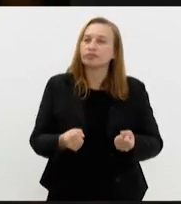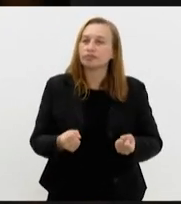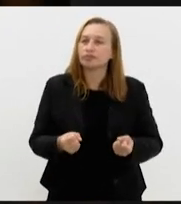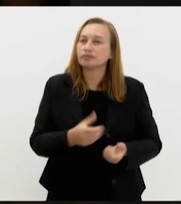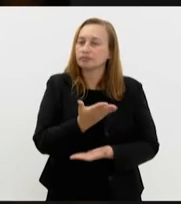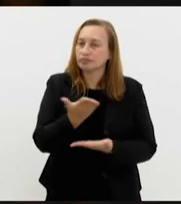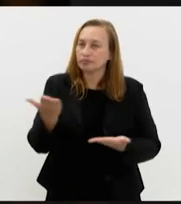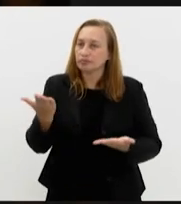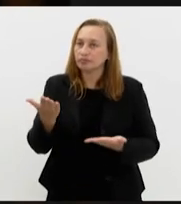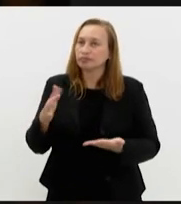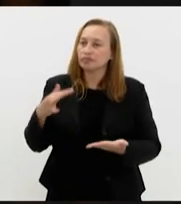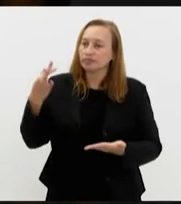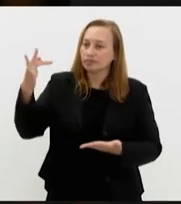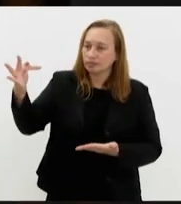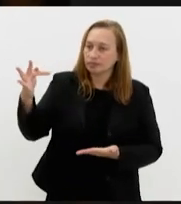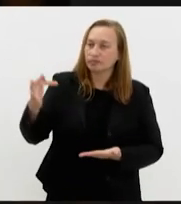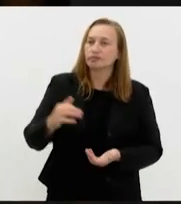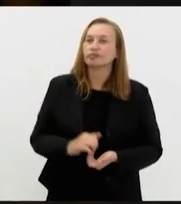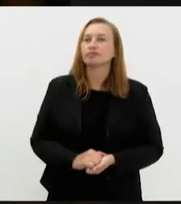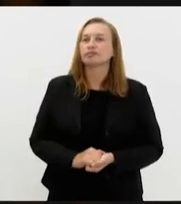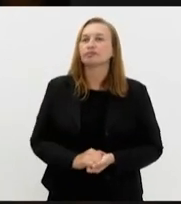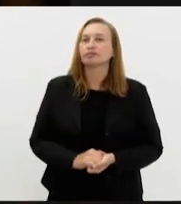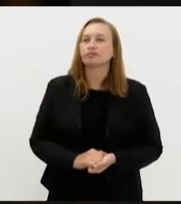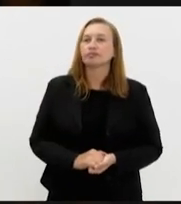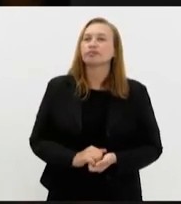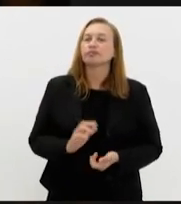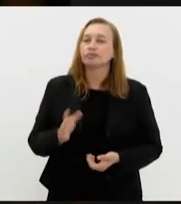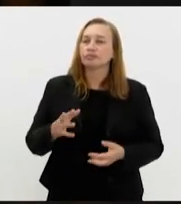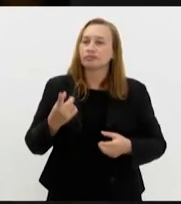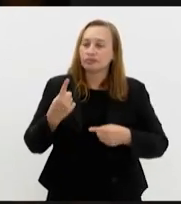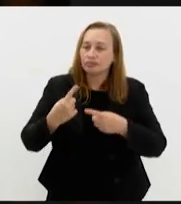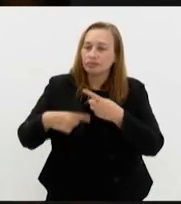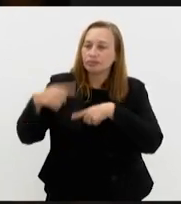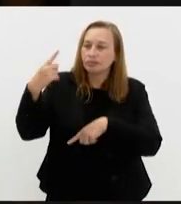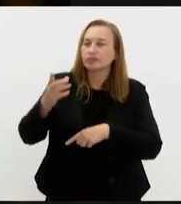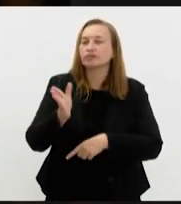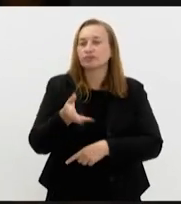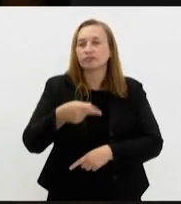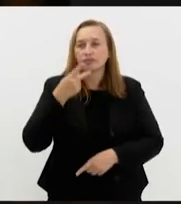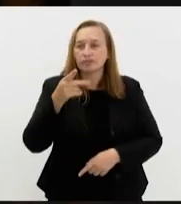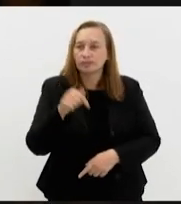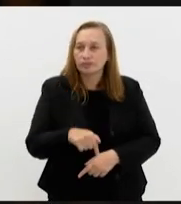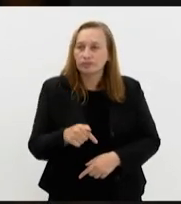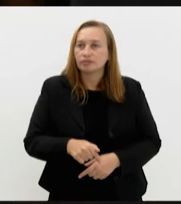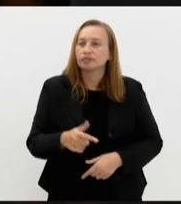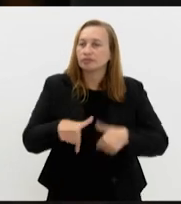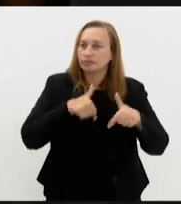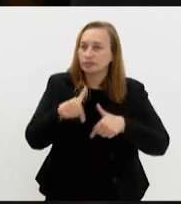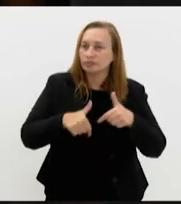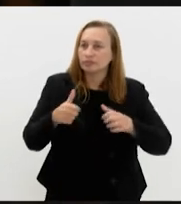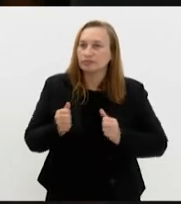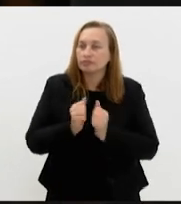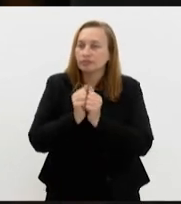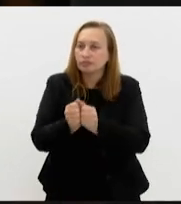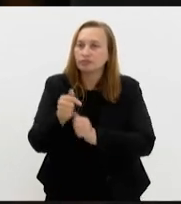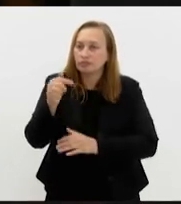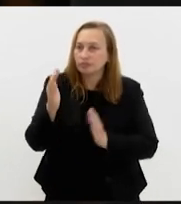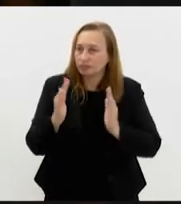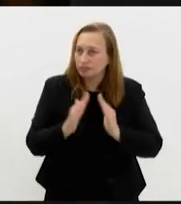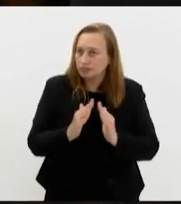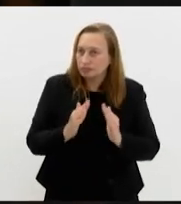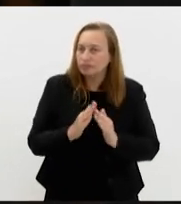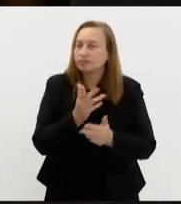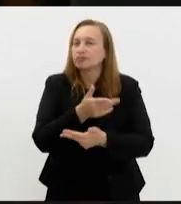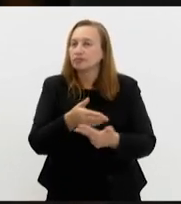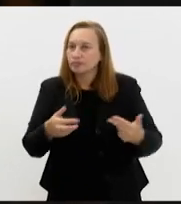que vocês, em breve, já tenham aqui históricos de sucesso, que já foi dito aqui, de trabalho conjunto dessa casa e de